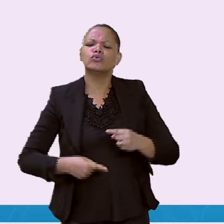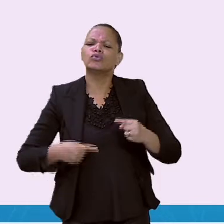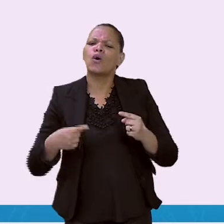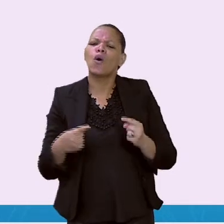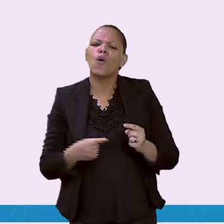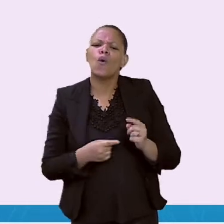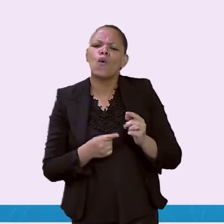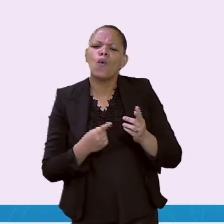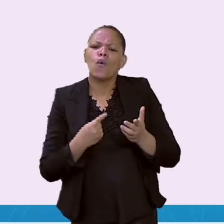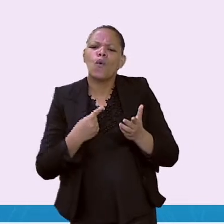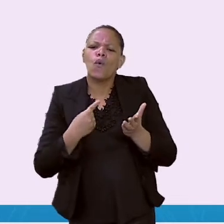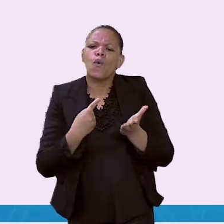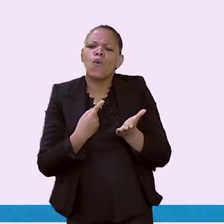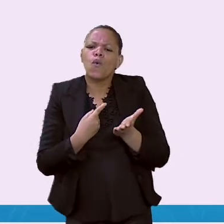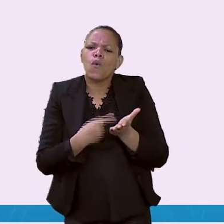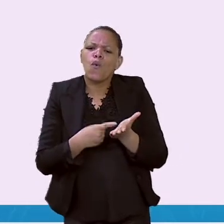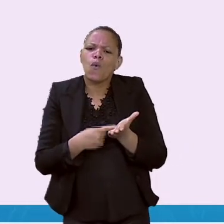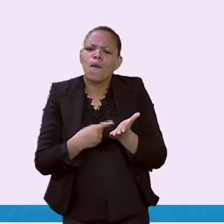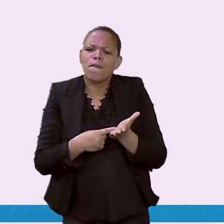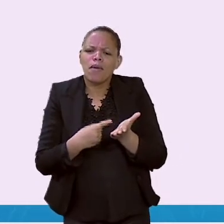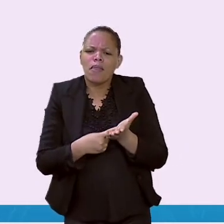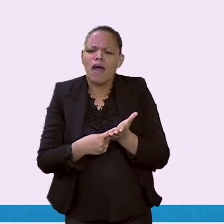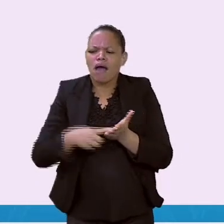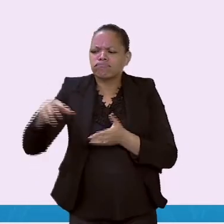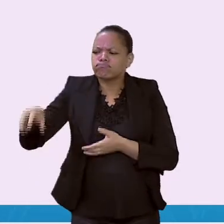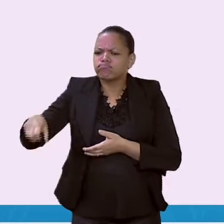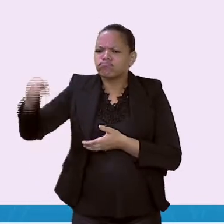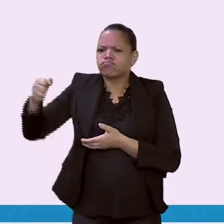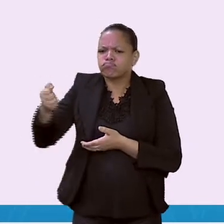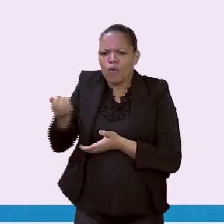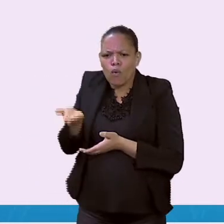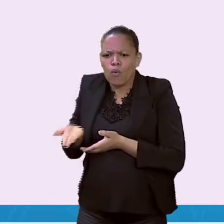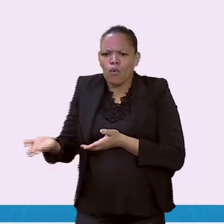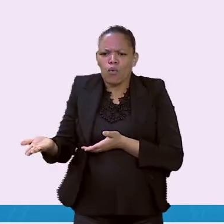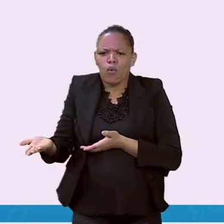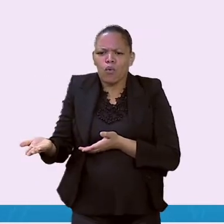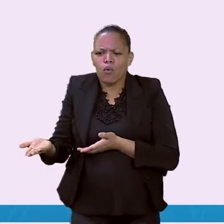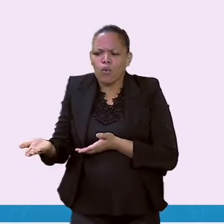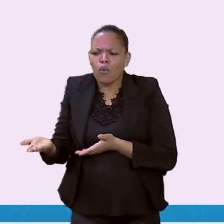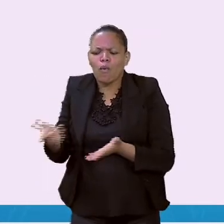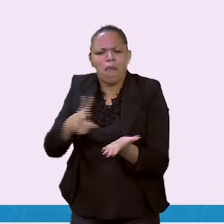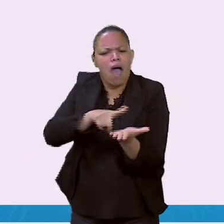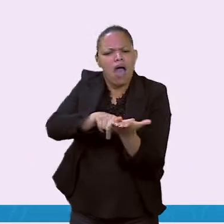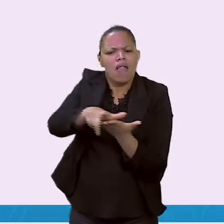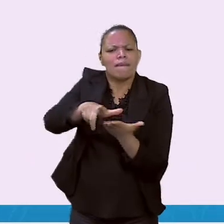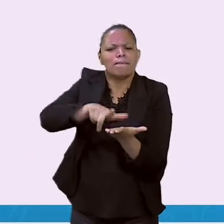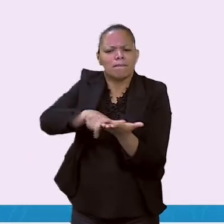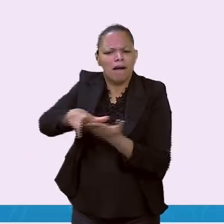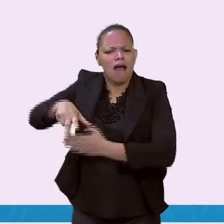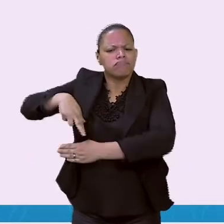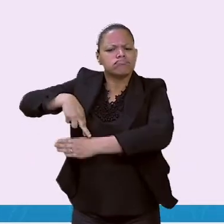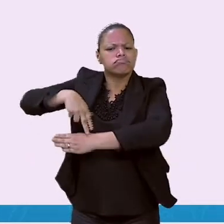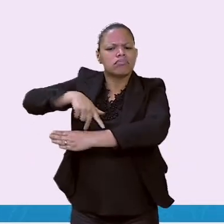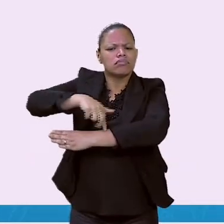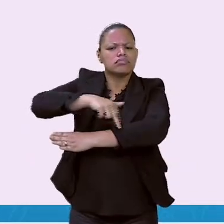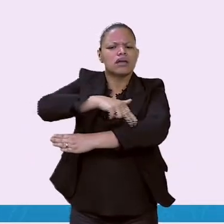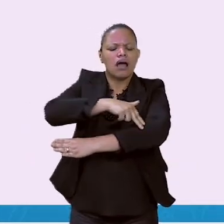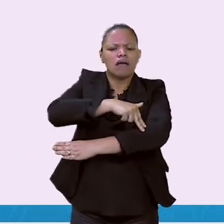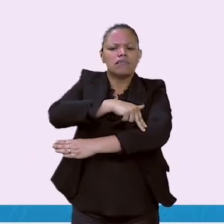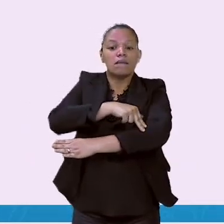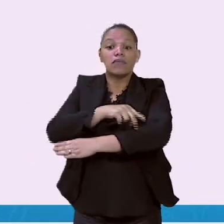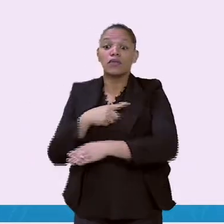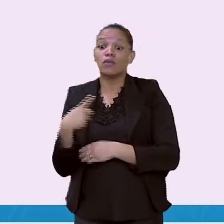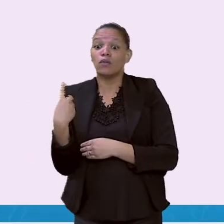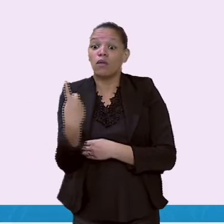saquinho e uma pazinha e tira a sujeira da calçada. E nós avisamos todas as pessoas